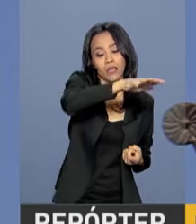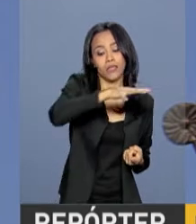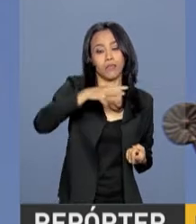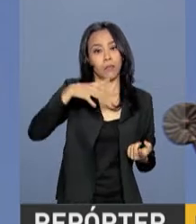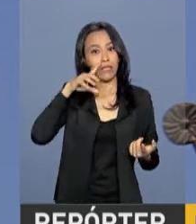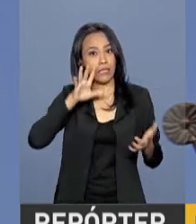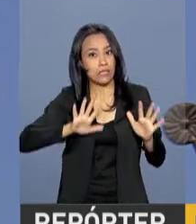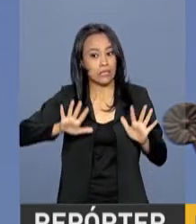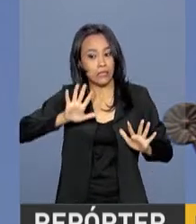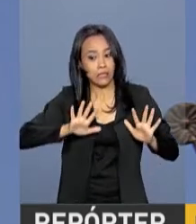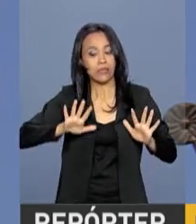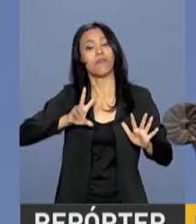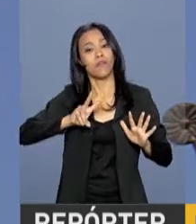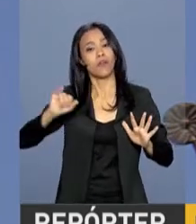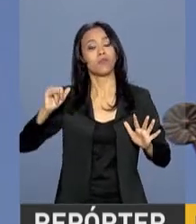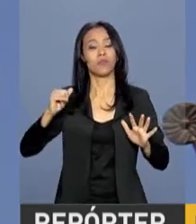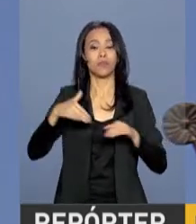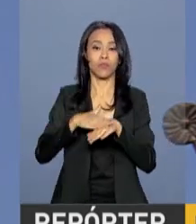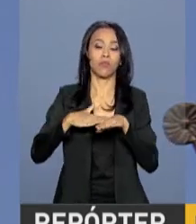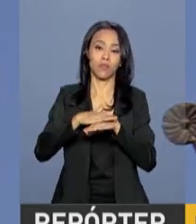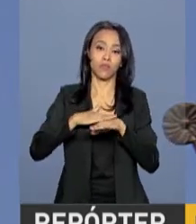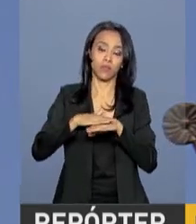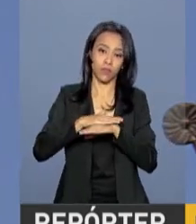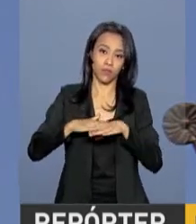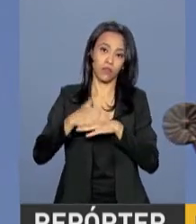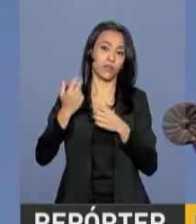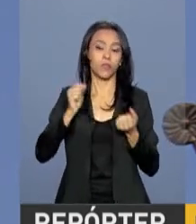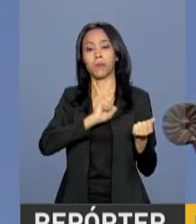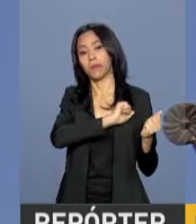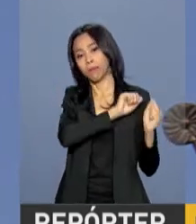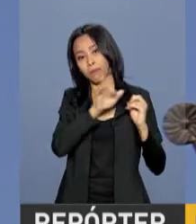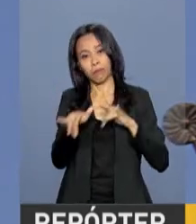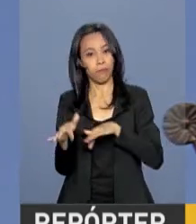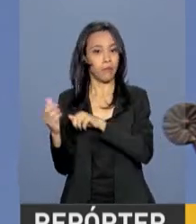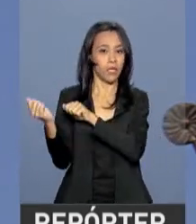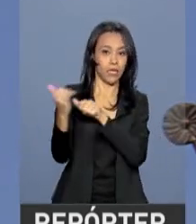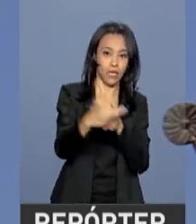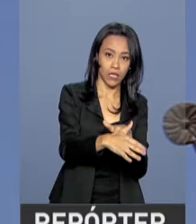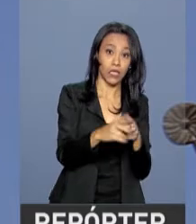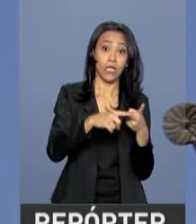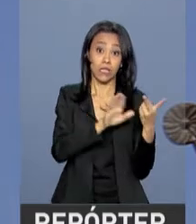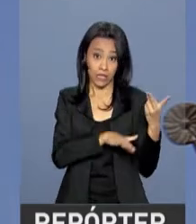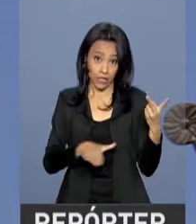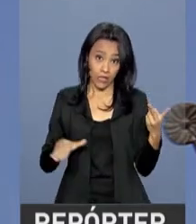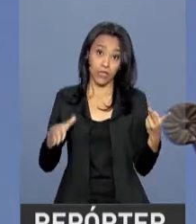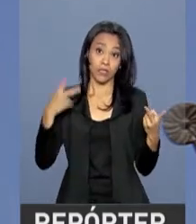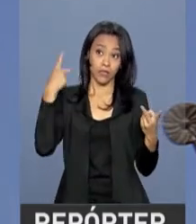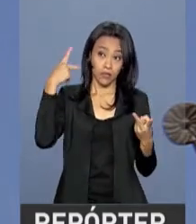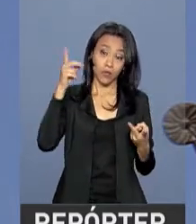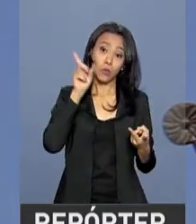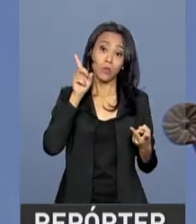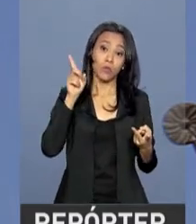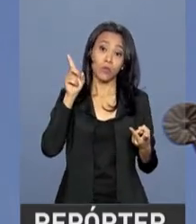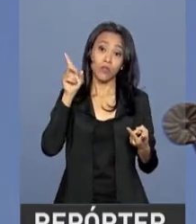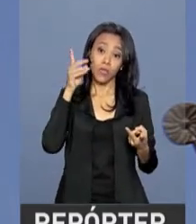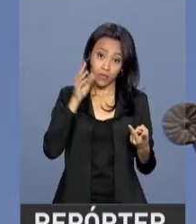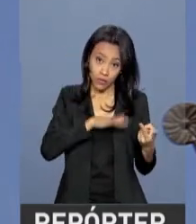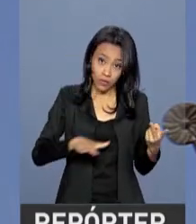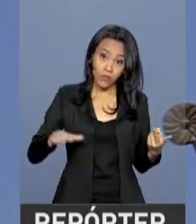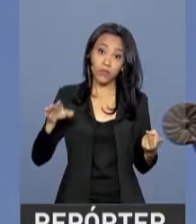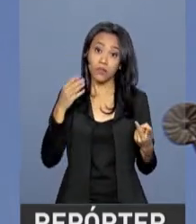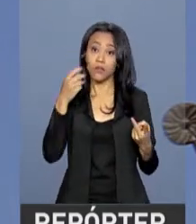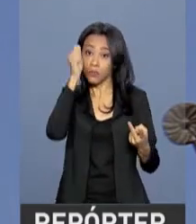tratar da questão é gratuito e das crianças brasileiras que estão retidas em 800 nos estados